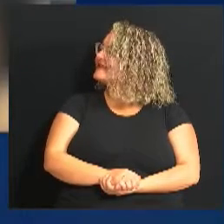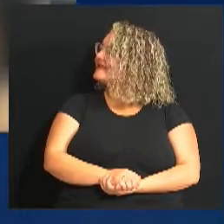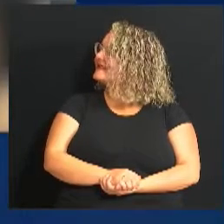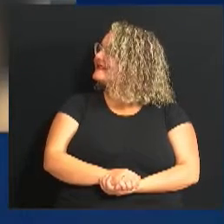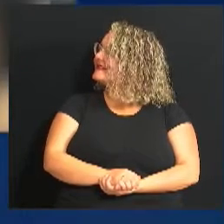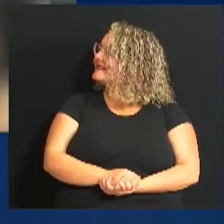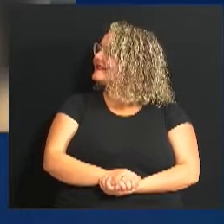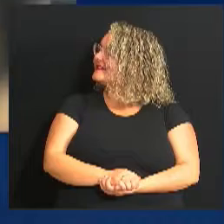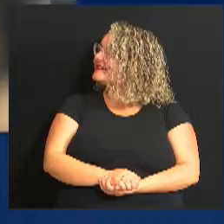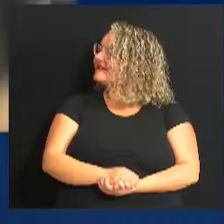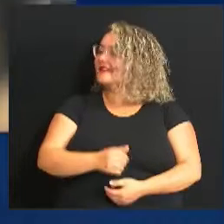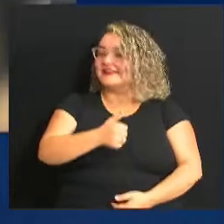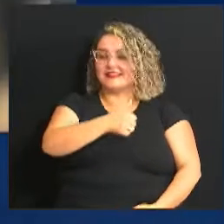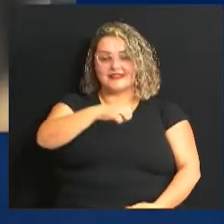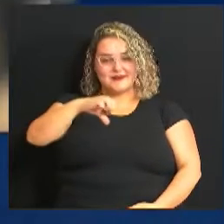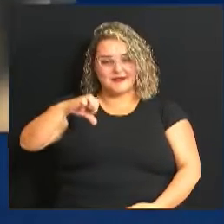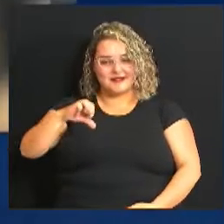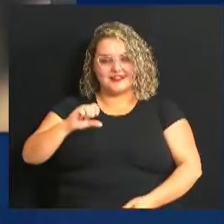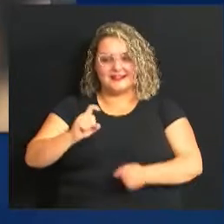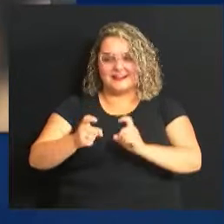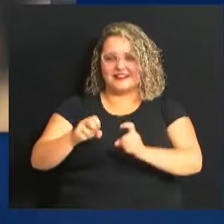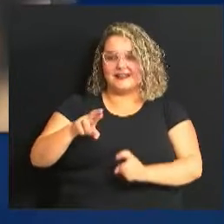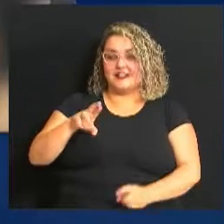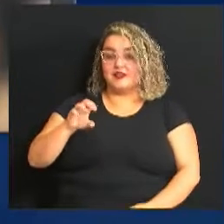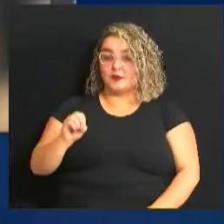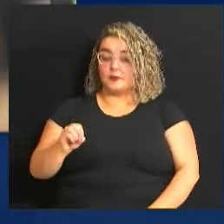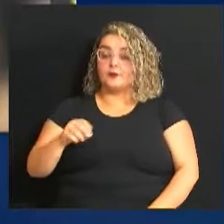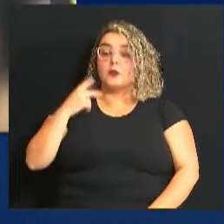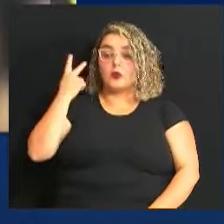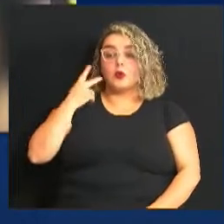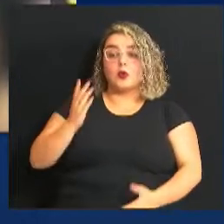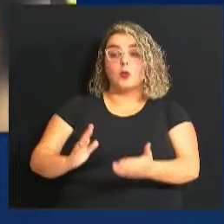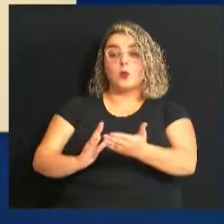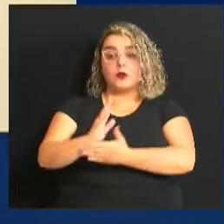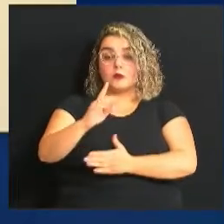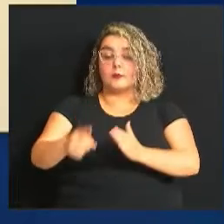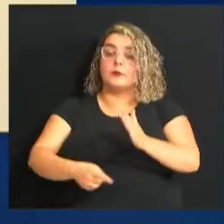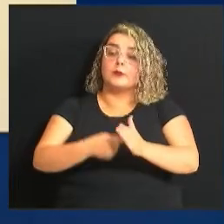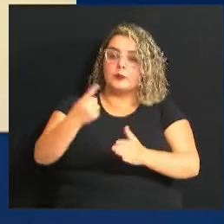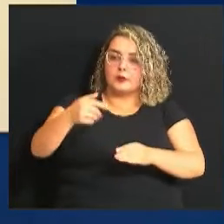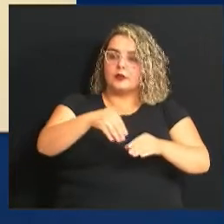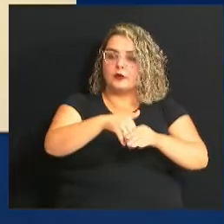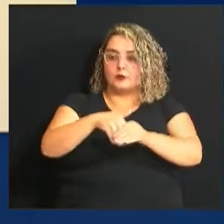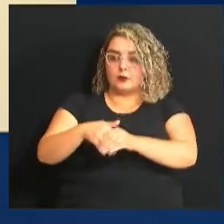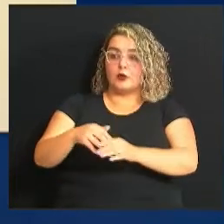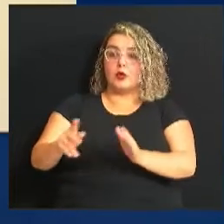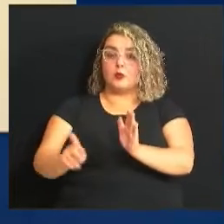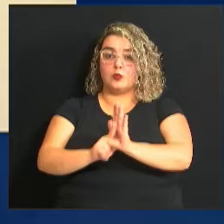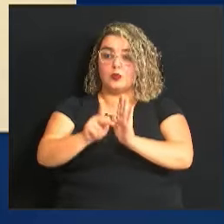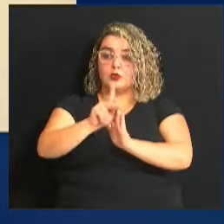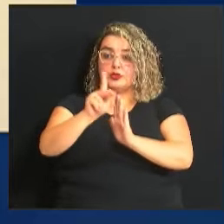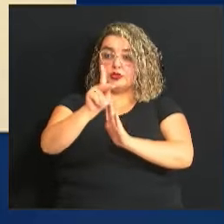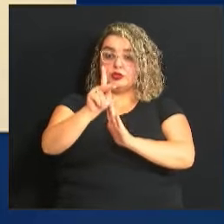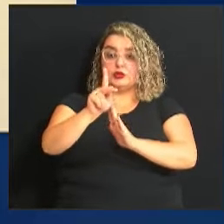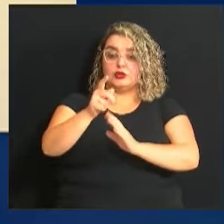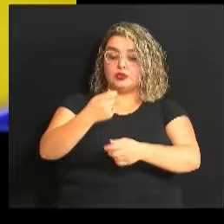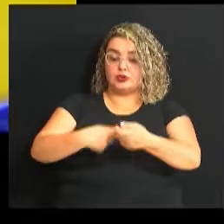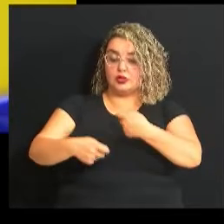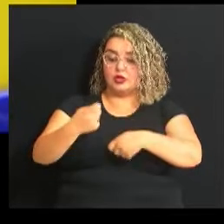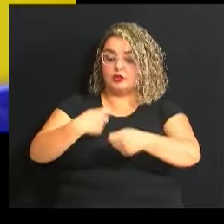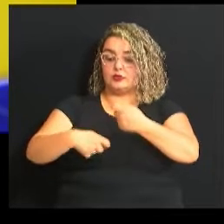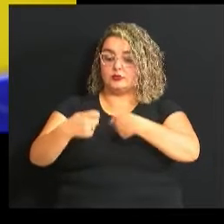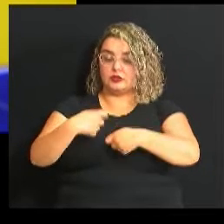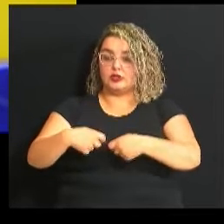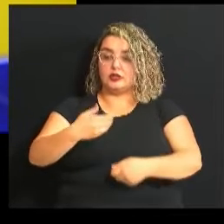Na 19ª reunião ordinária, vereadores aprovam em primeiro turno projeto que impede a administração pública